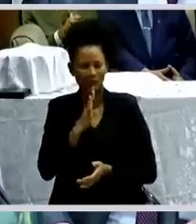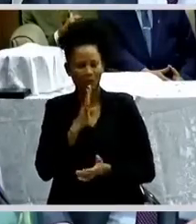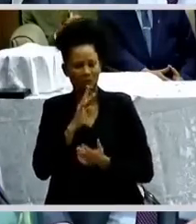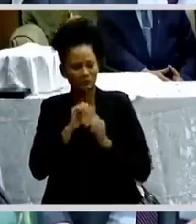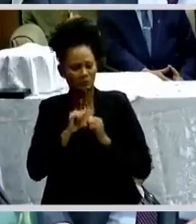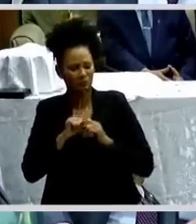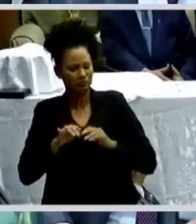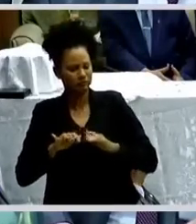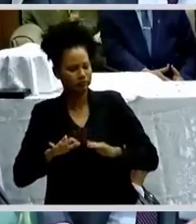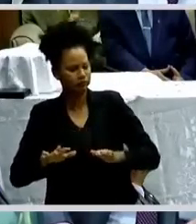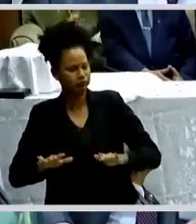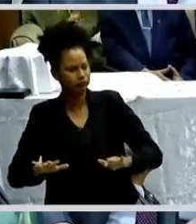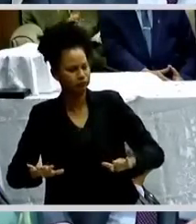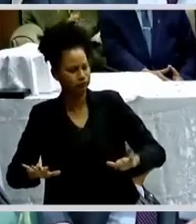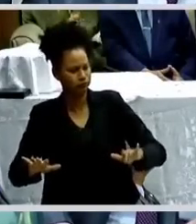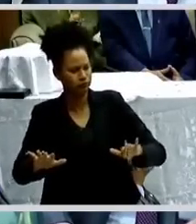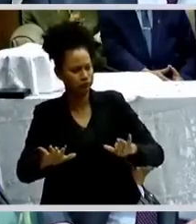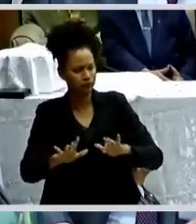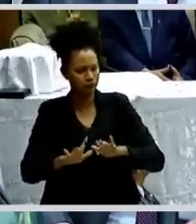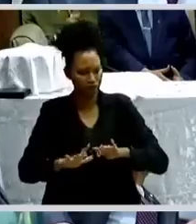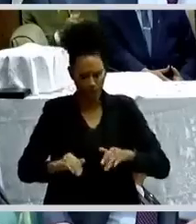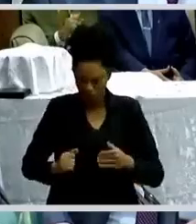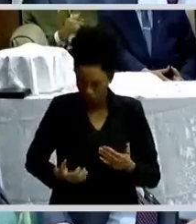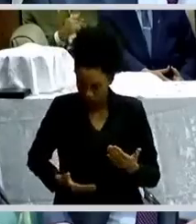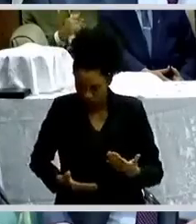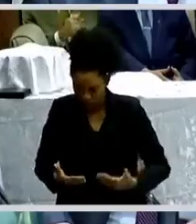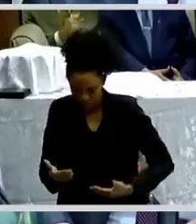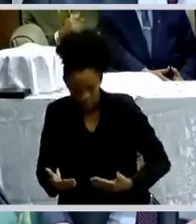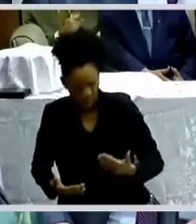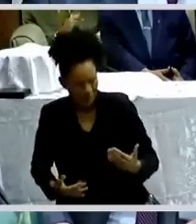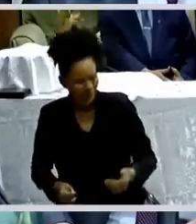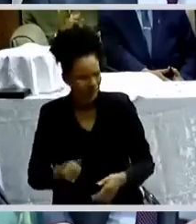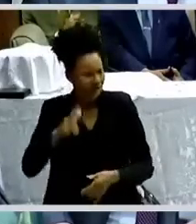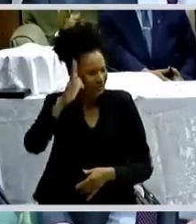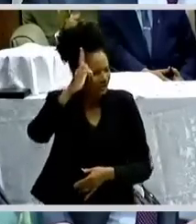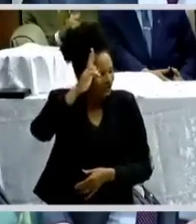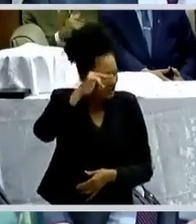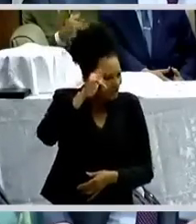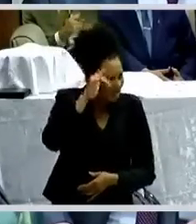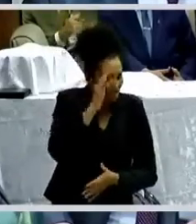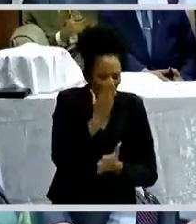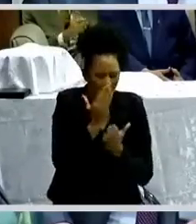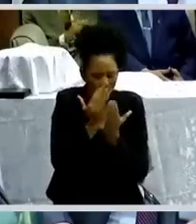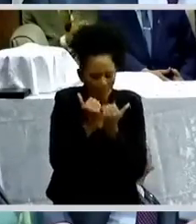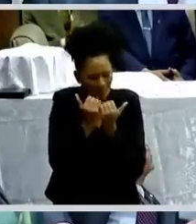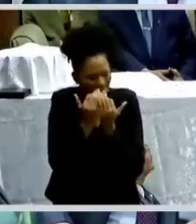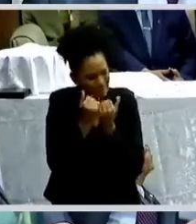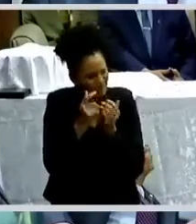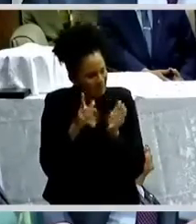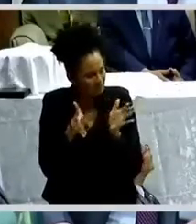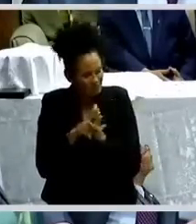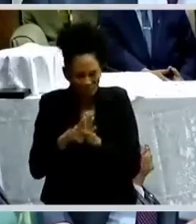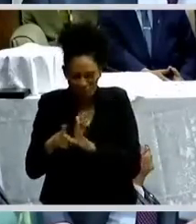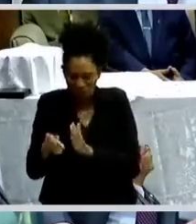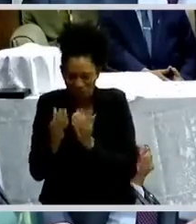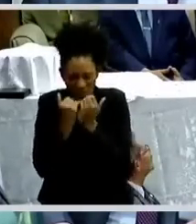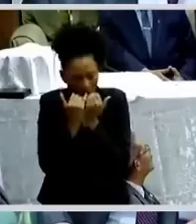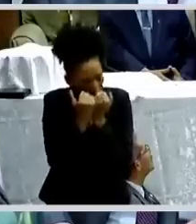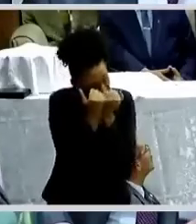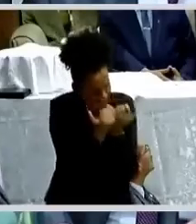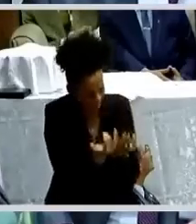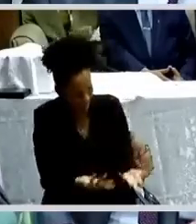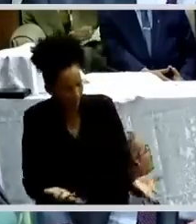mundo. Os servos, os cavalos, o alimento, a fartura.